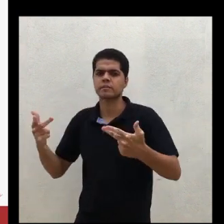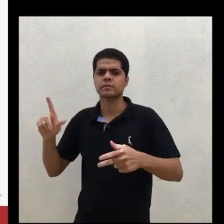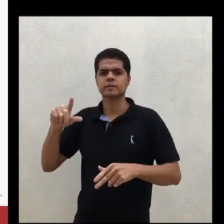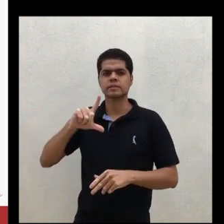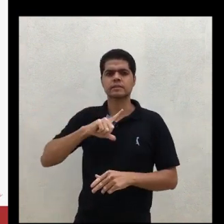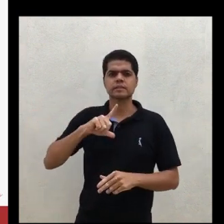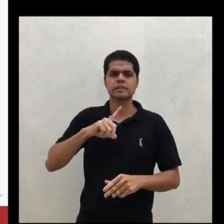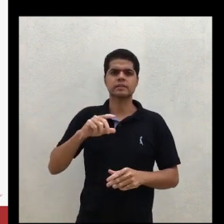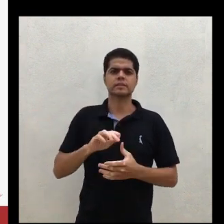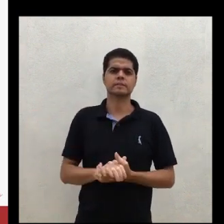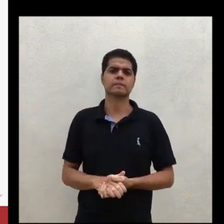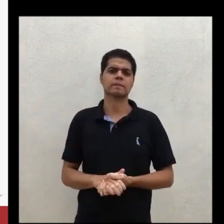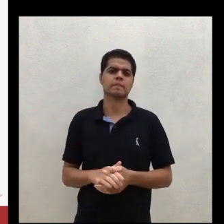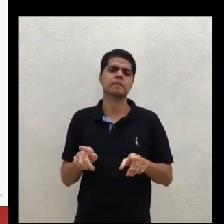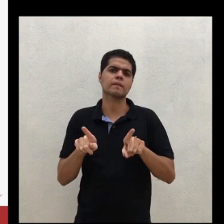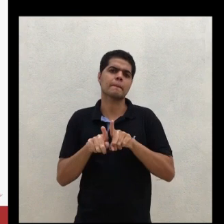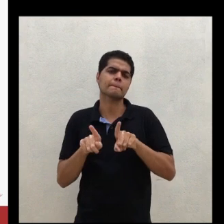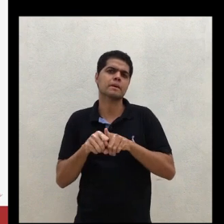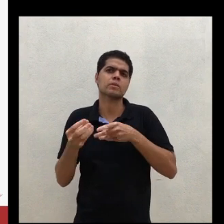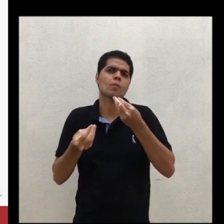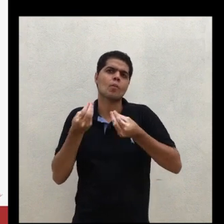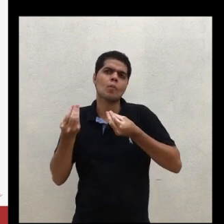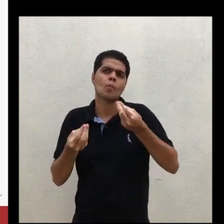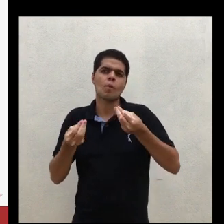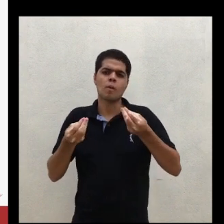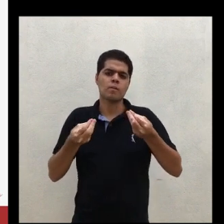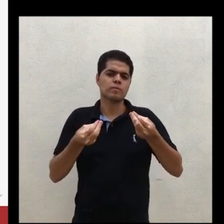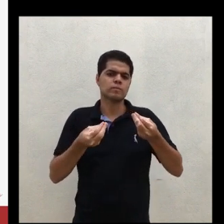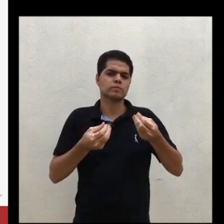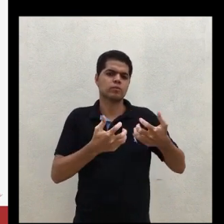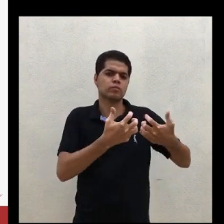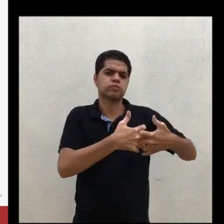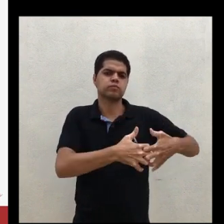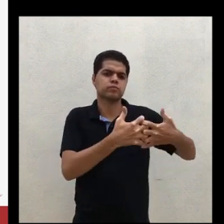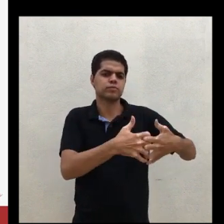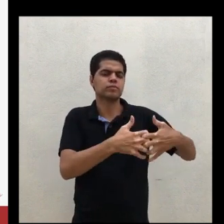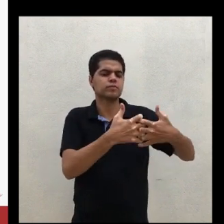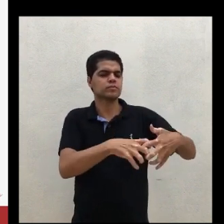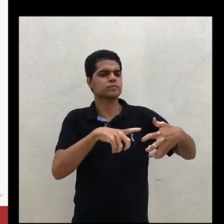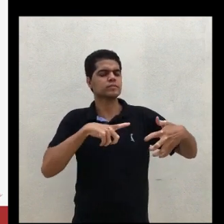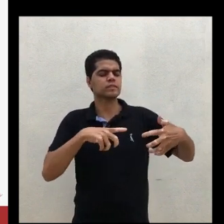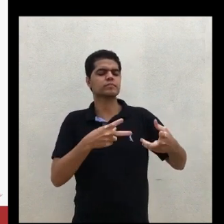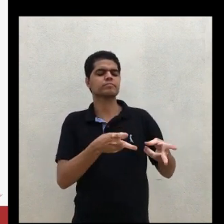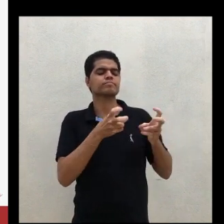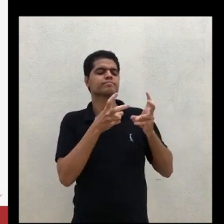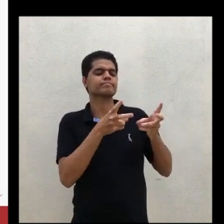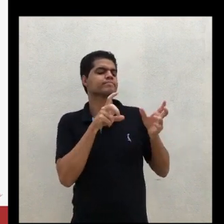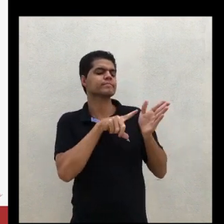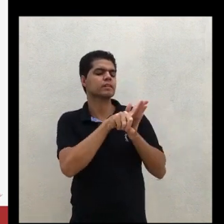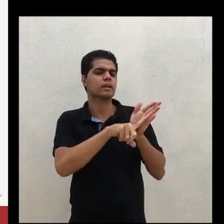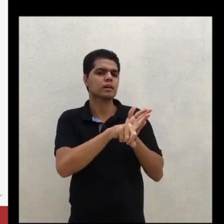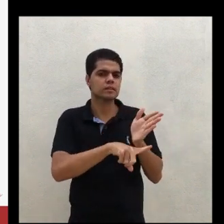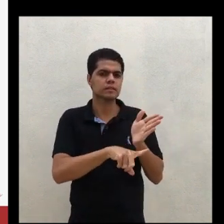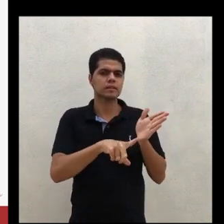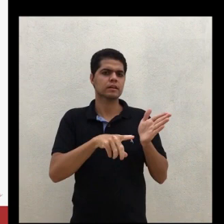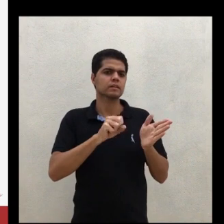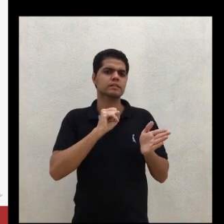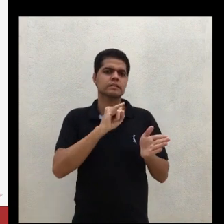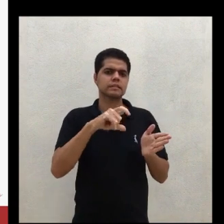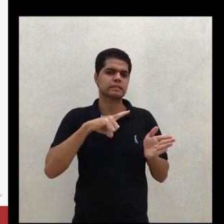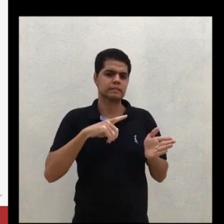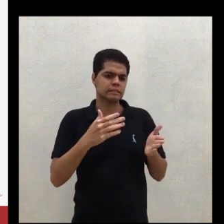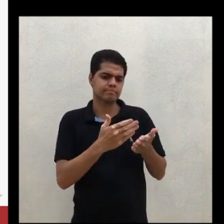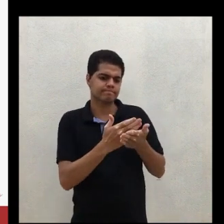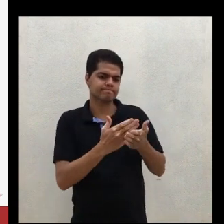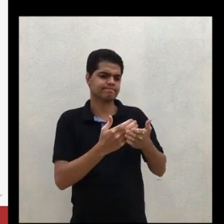exemplo. Né? Se você está aplicando pouca, muita ou média força e por aí vai. Não há uma fronteira